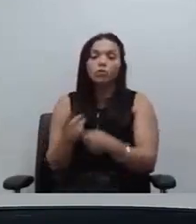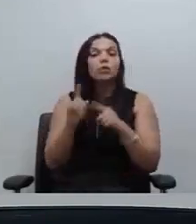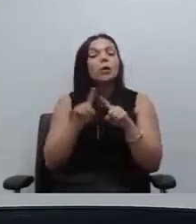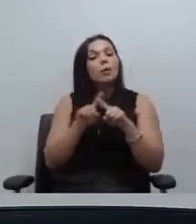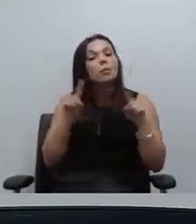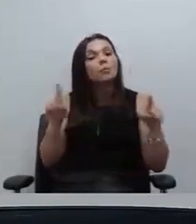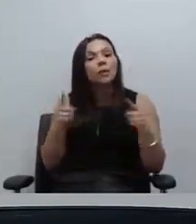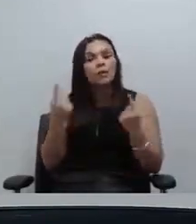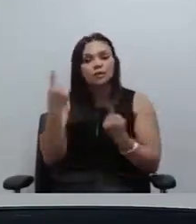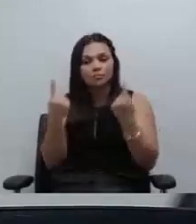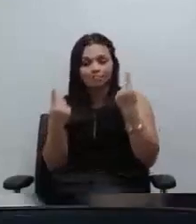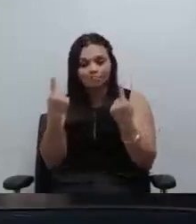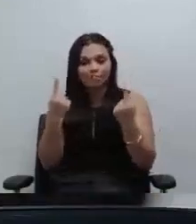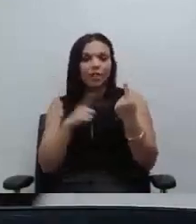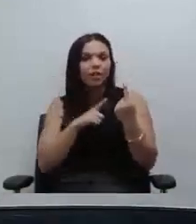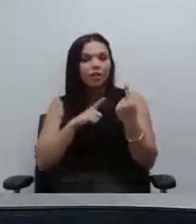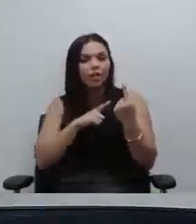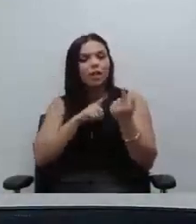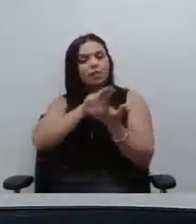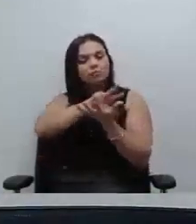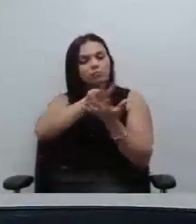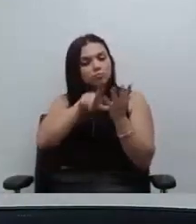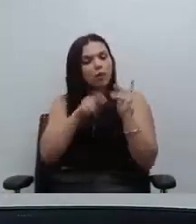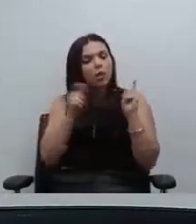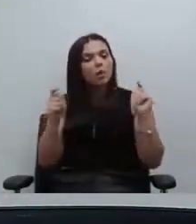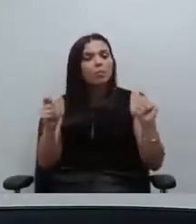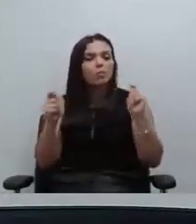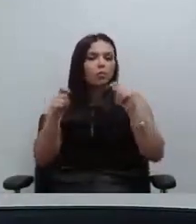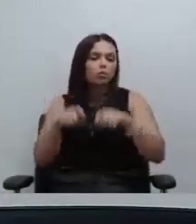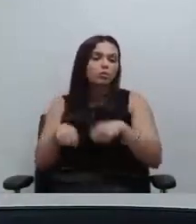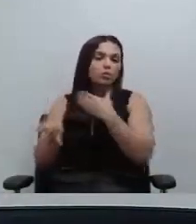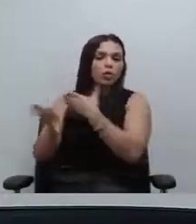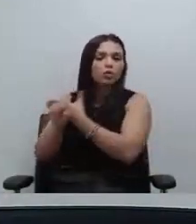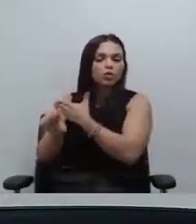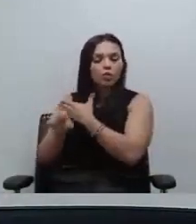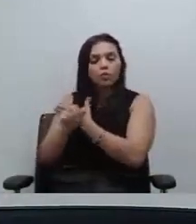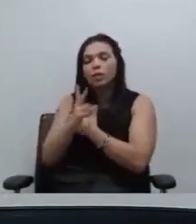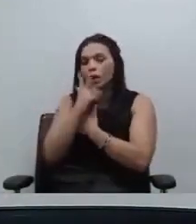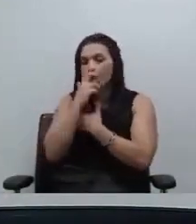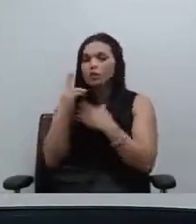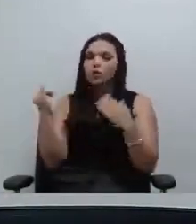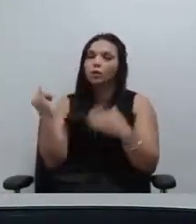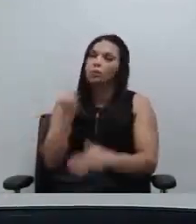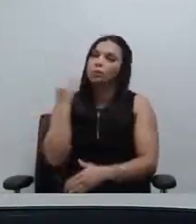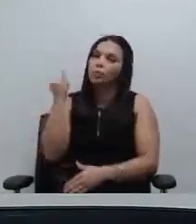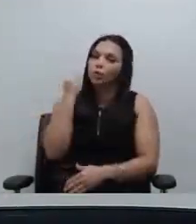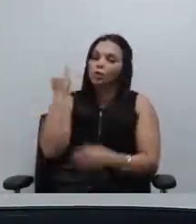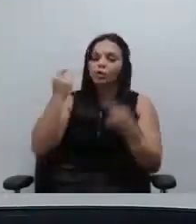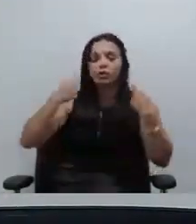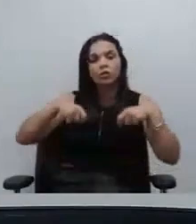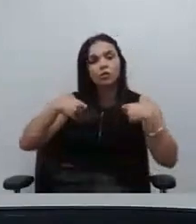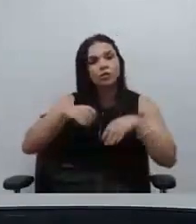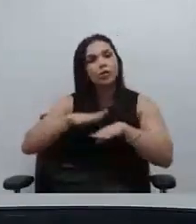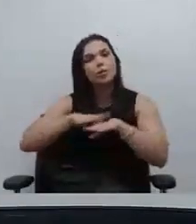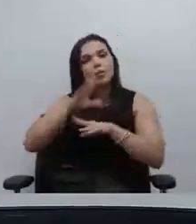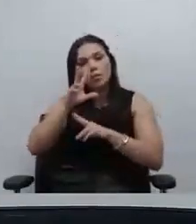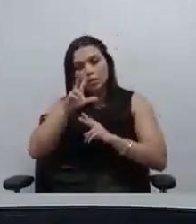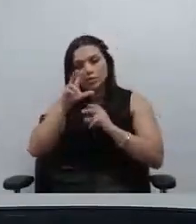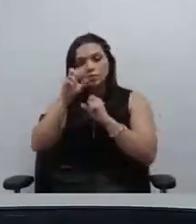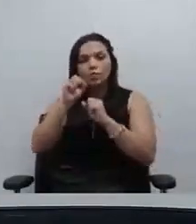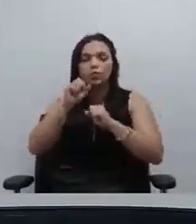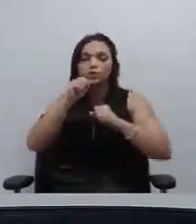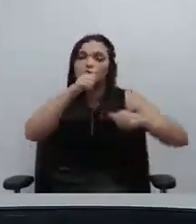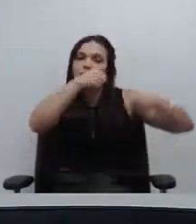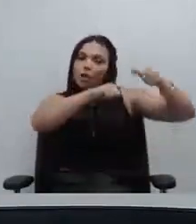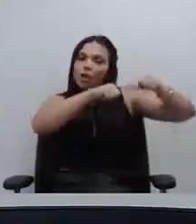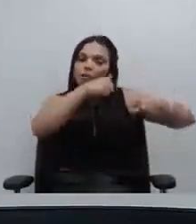essas duas escalas há outras possibilidades que a ouvidoria entende mais necessária ou importante para potencializar esse monitoramento.